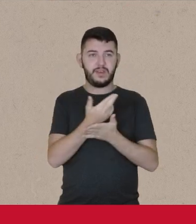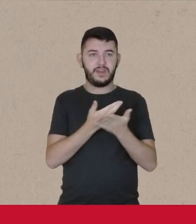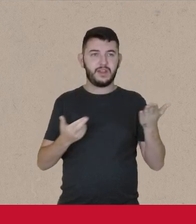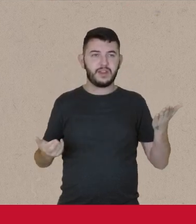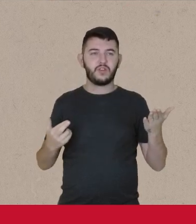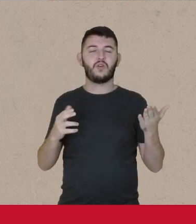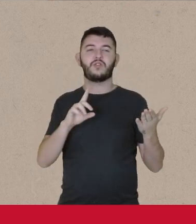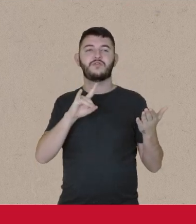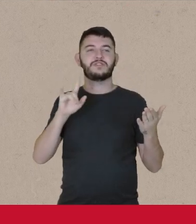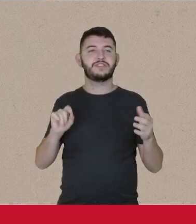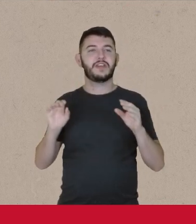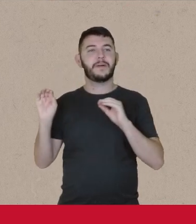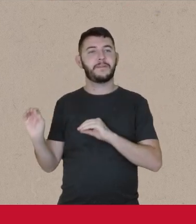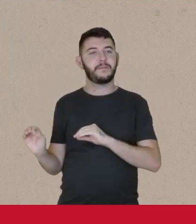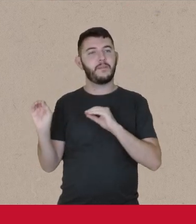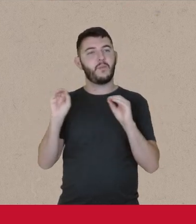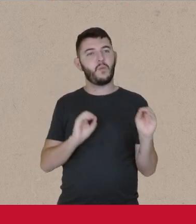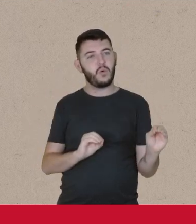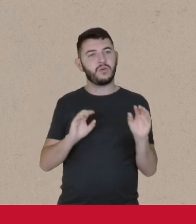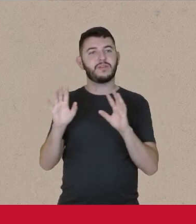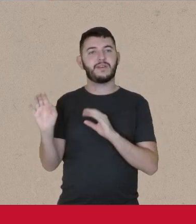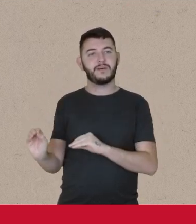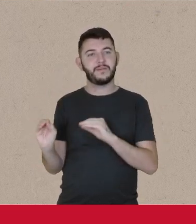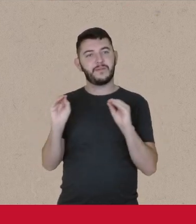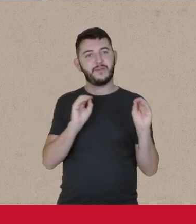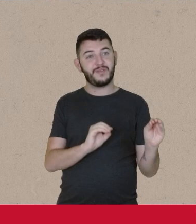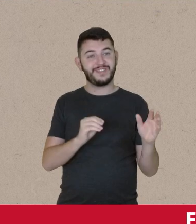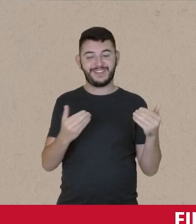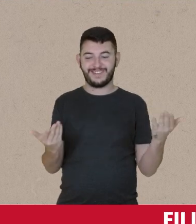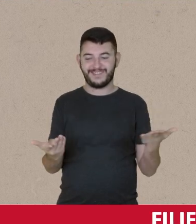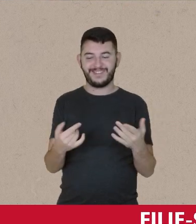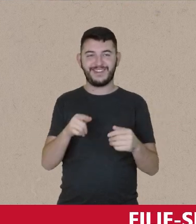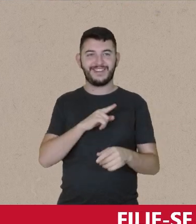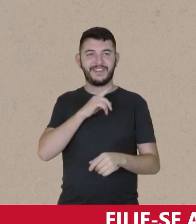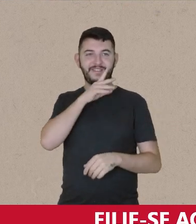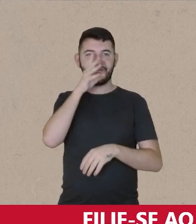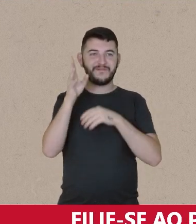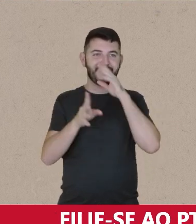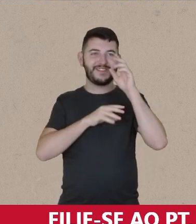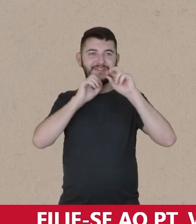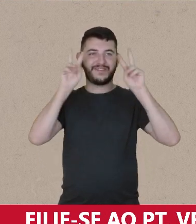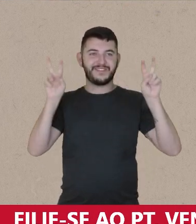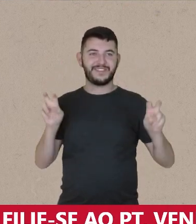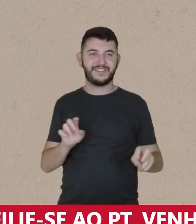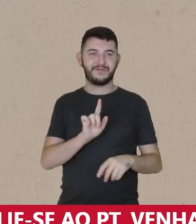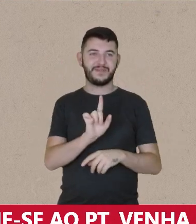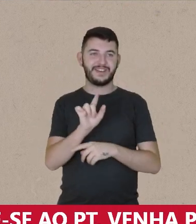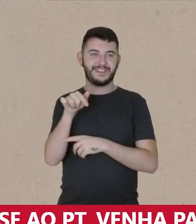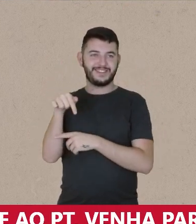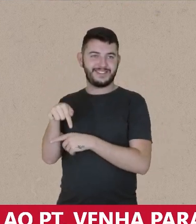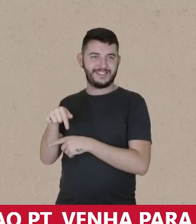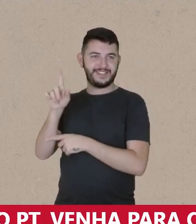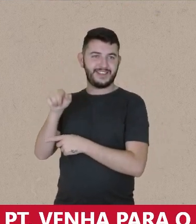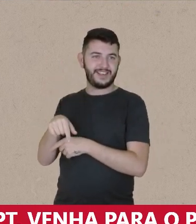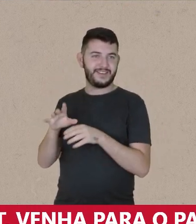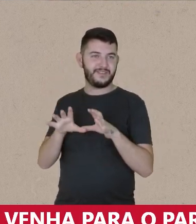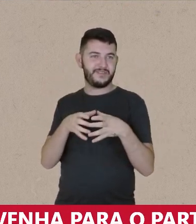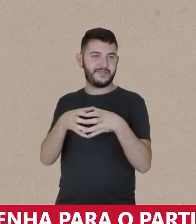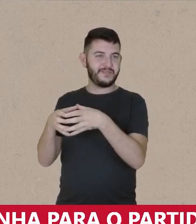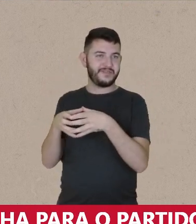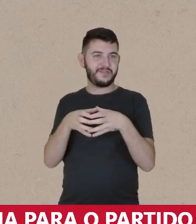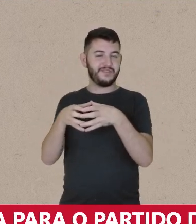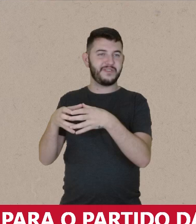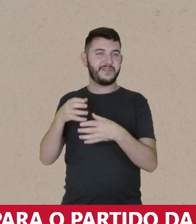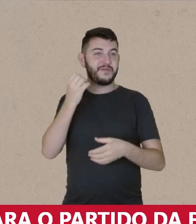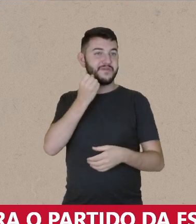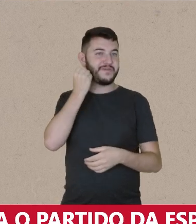várias vezes e agora, nesse momento, há uma polêmica dentro do chamado G7 que compõe, que são os senadores aí, que